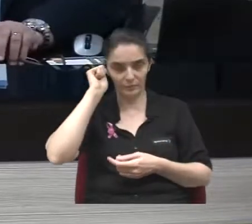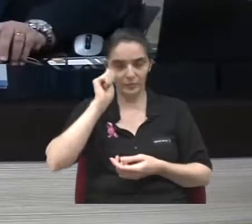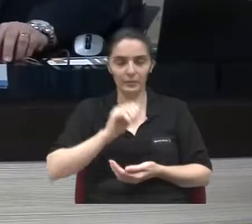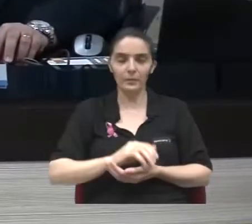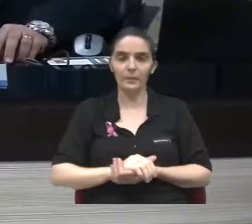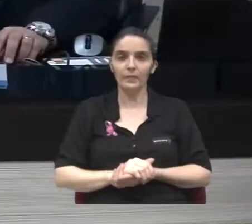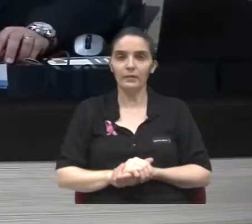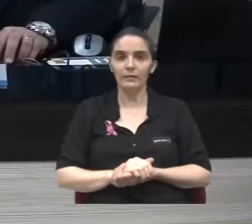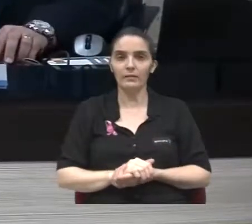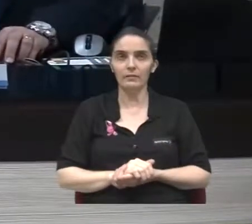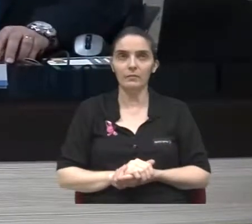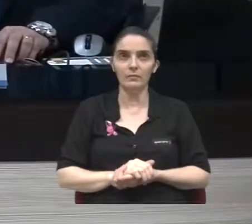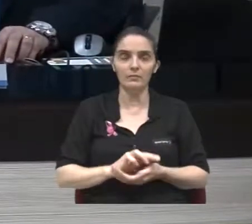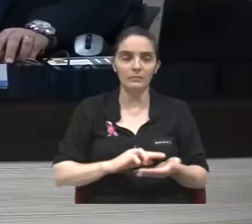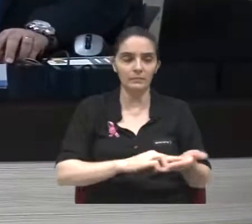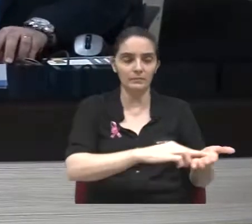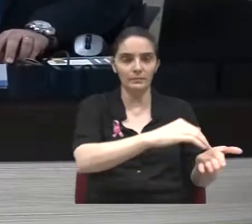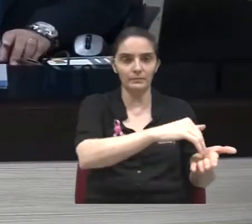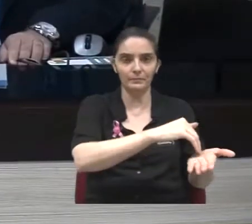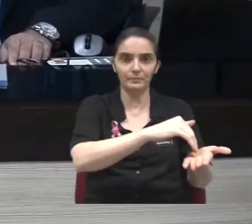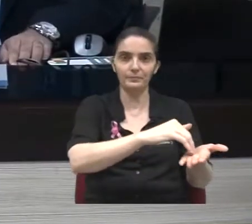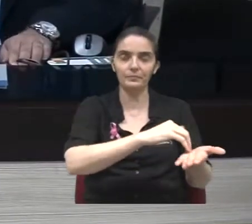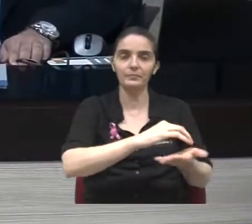A Secretaria.